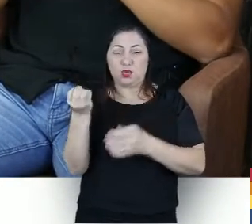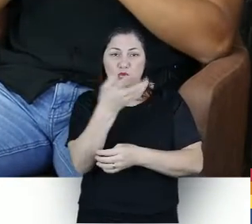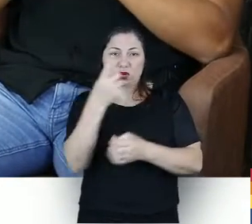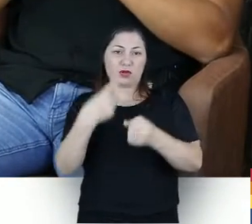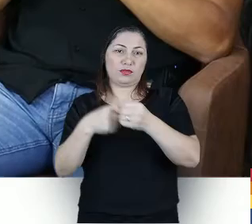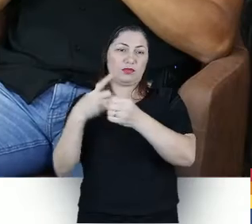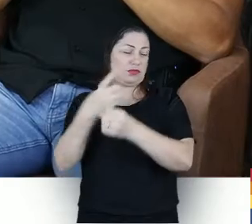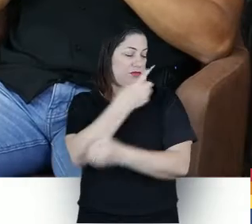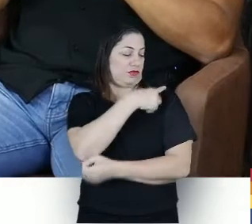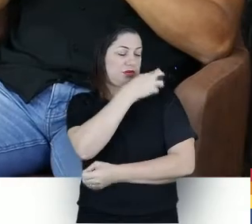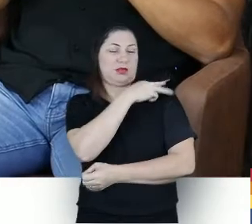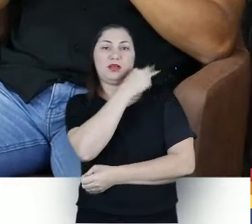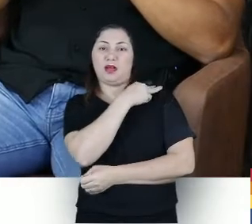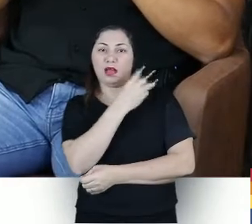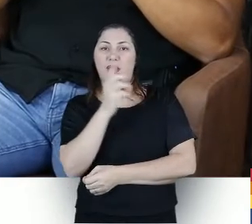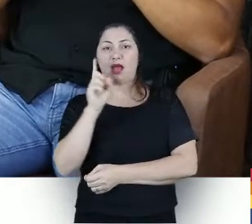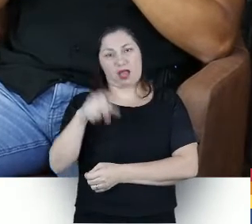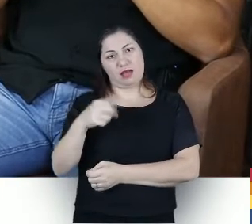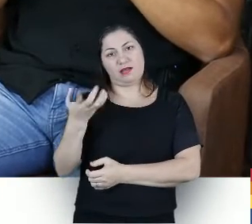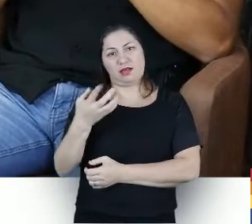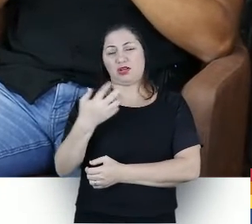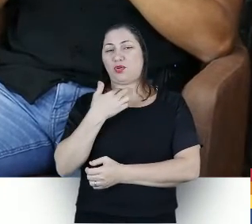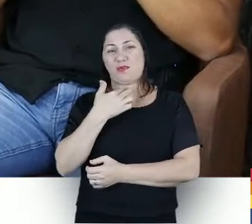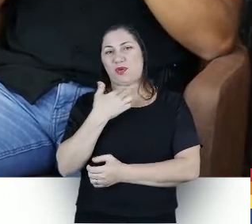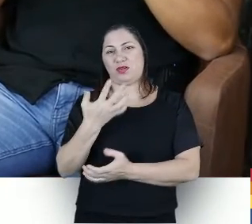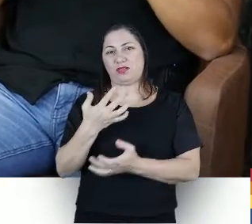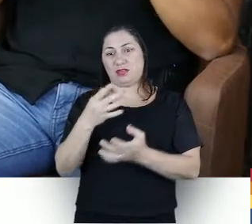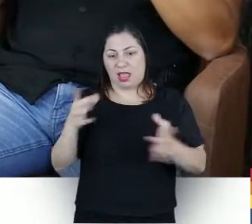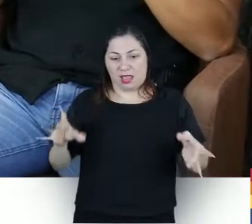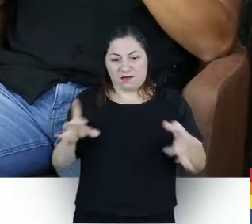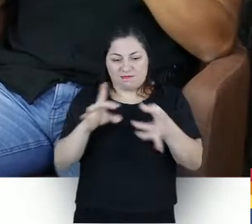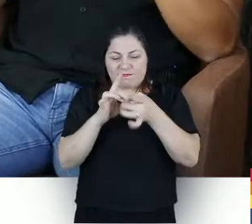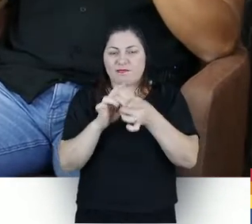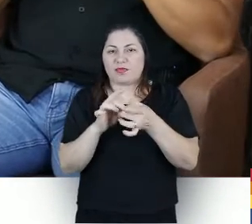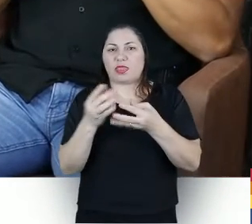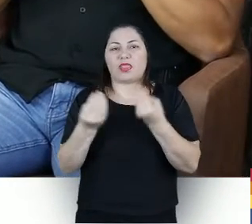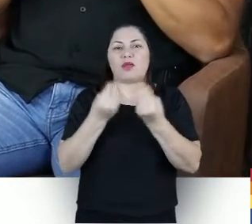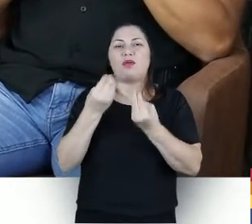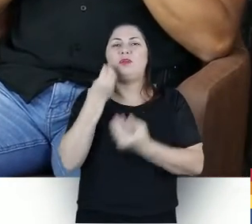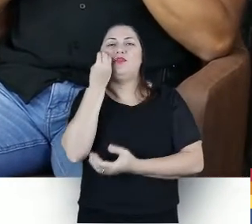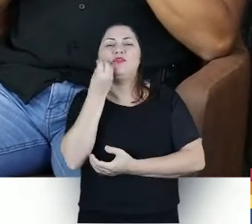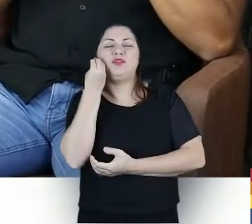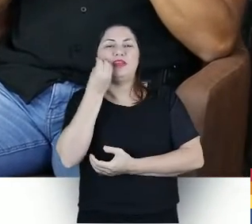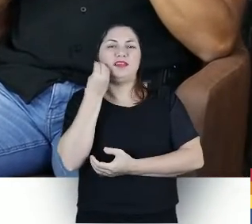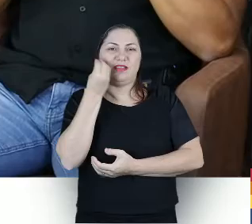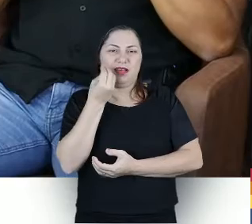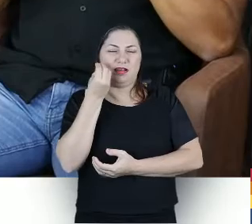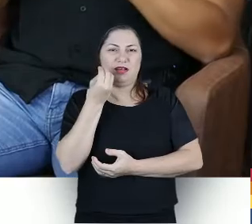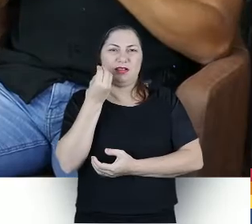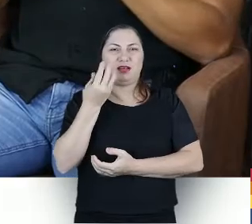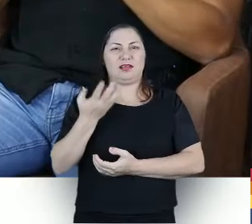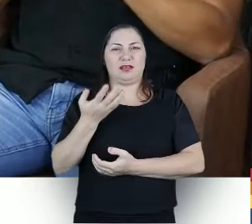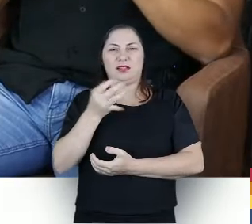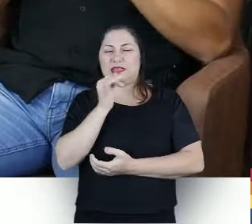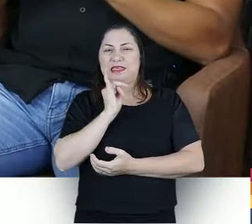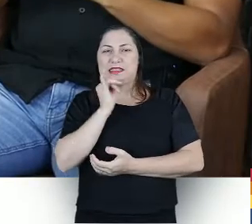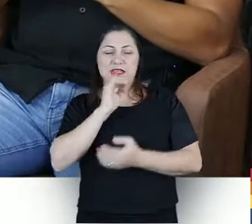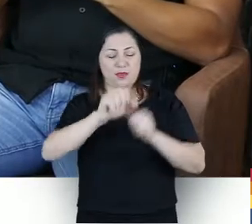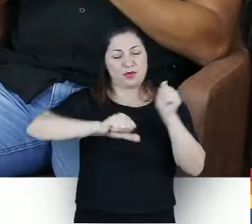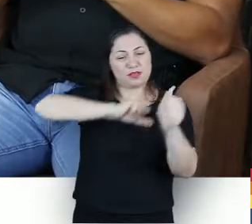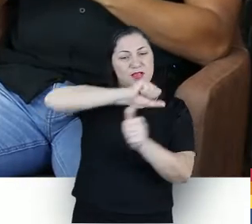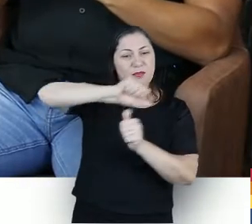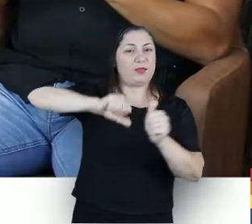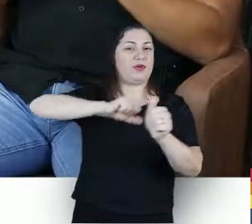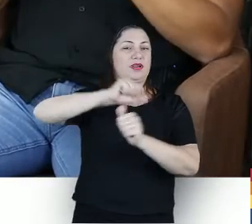tentar oferecer a melhor prática pedagógica possível. Eu acho que isso só tem a enriquecer, é uma realidade que não pode mais fugir. Daqui para frente, o novo